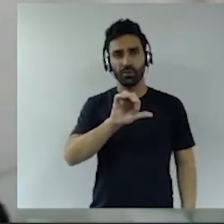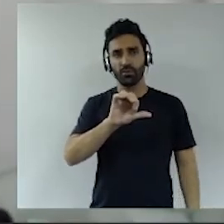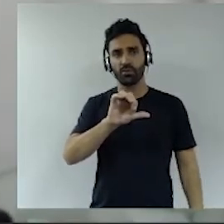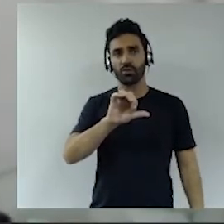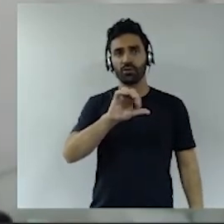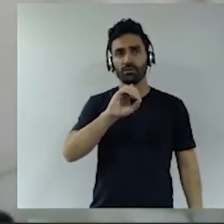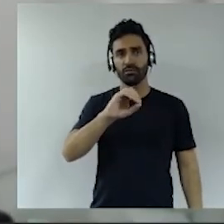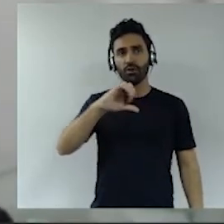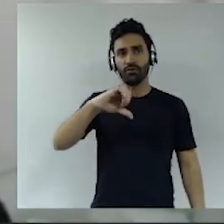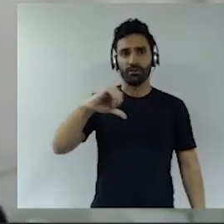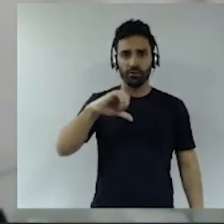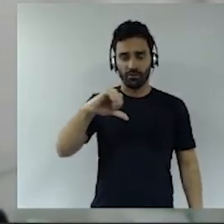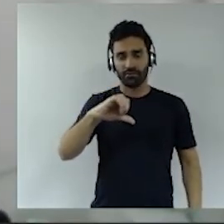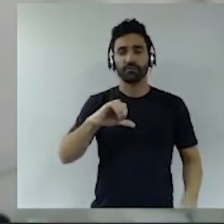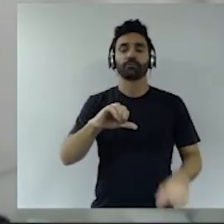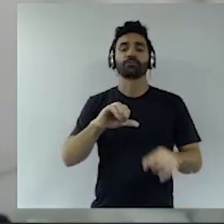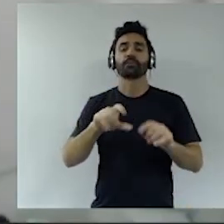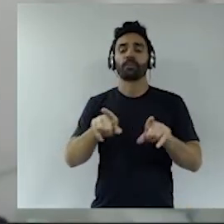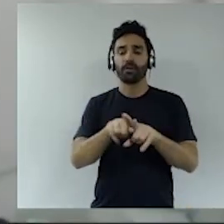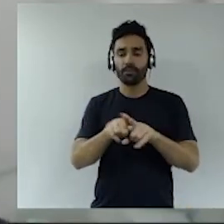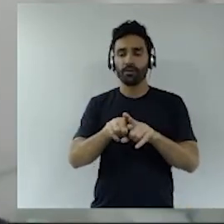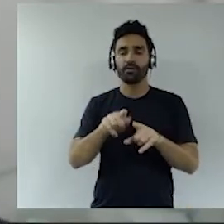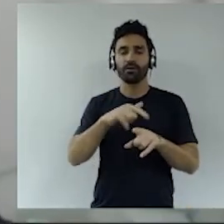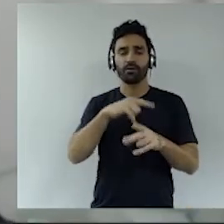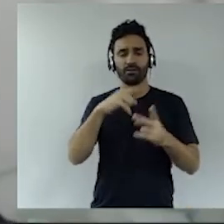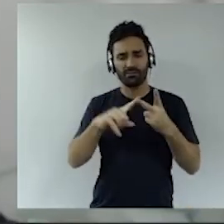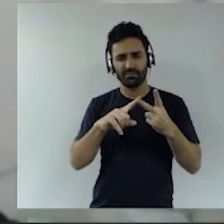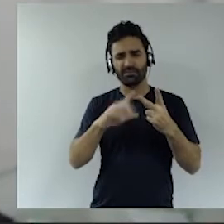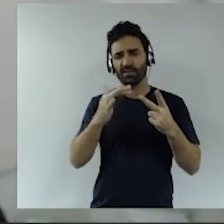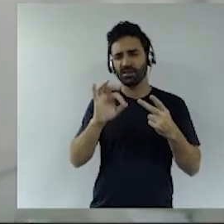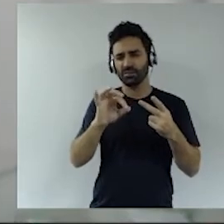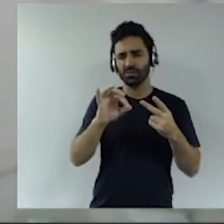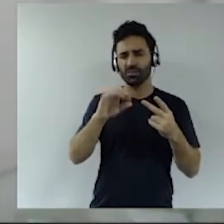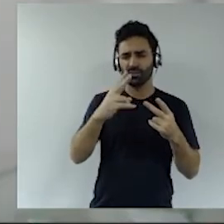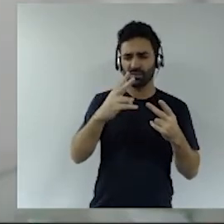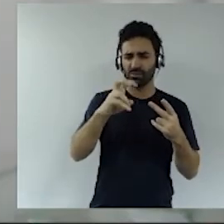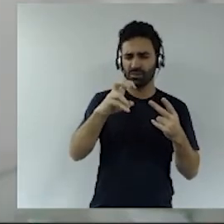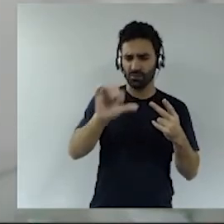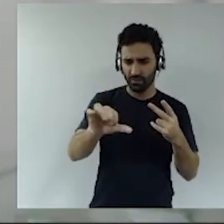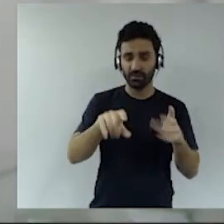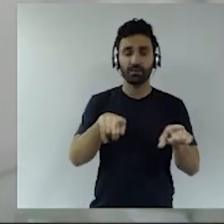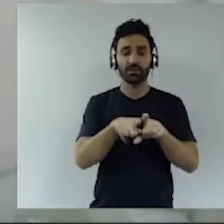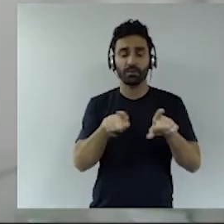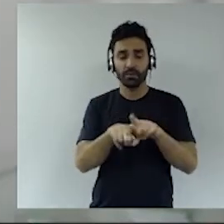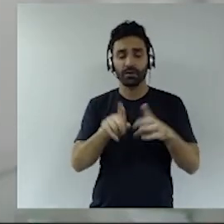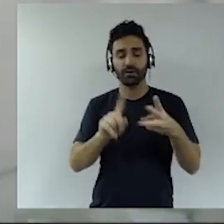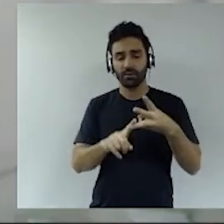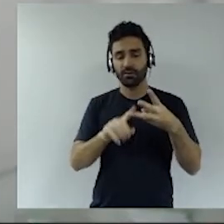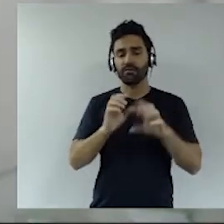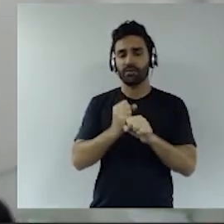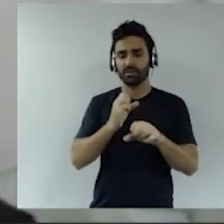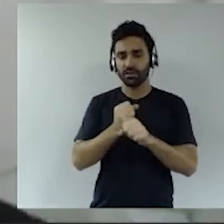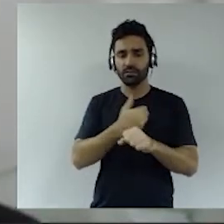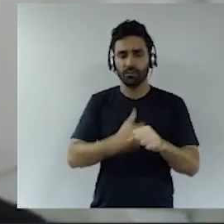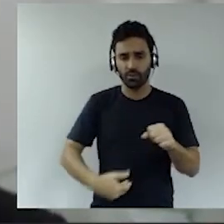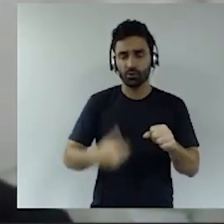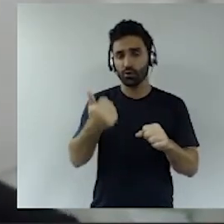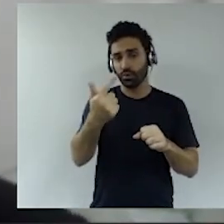juizados especiais federais com a Lei 10.259 e os juizados da Fazenda Pública com a Lei